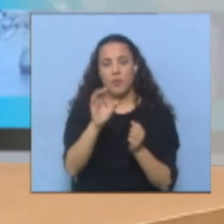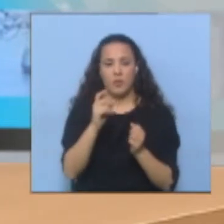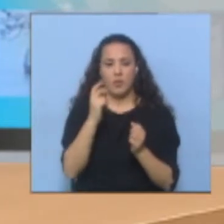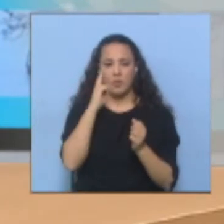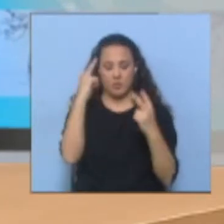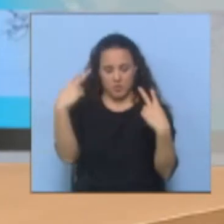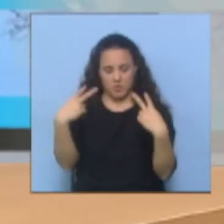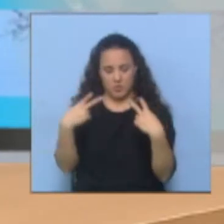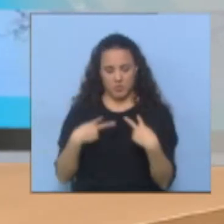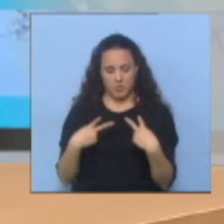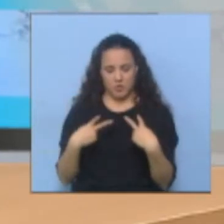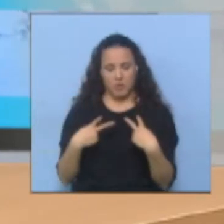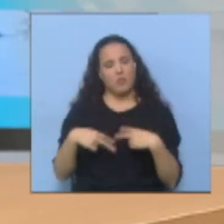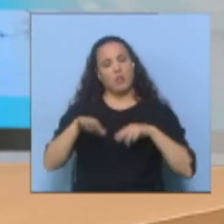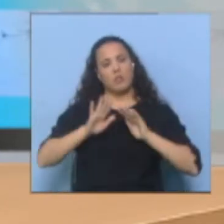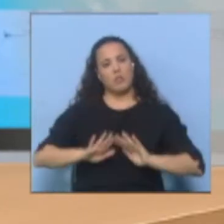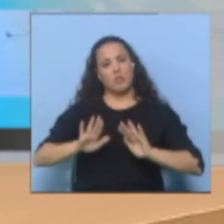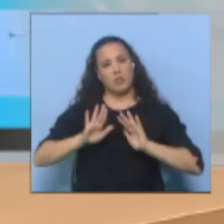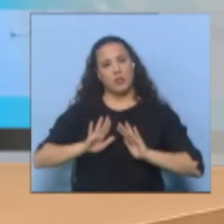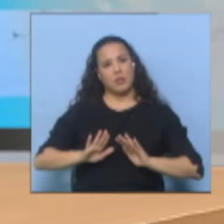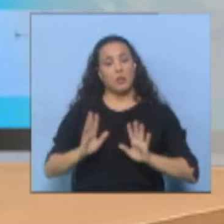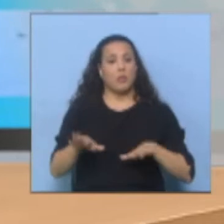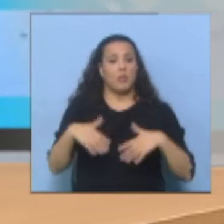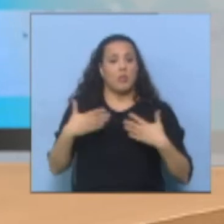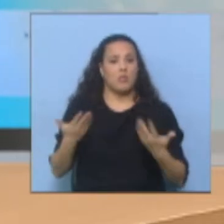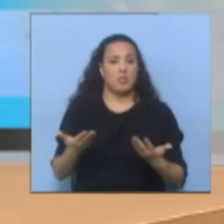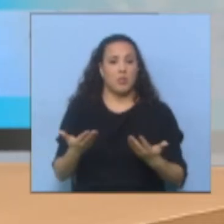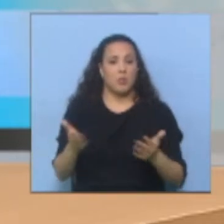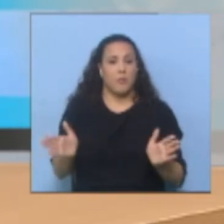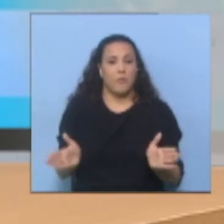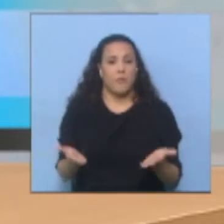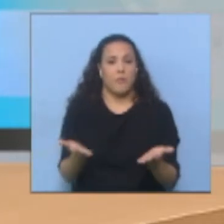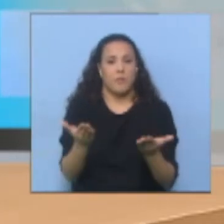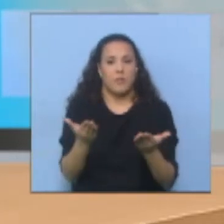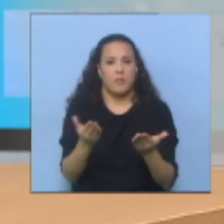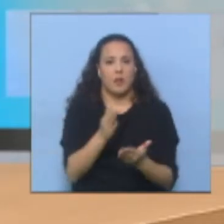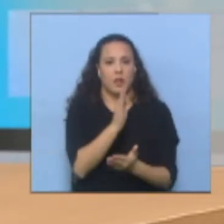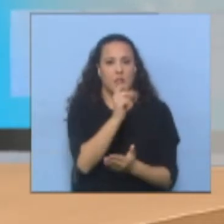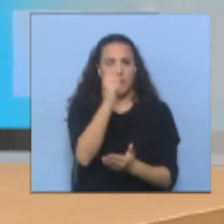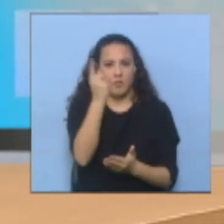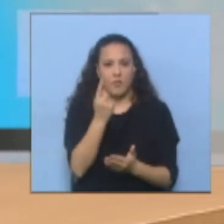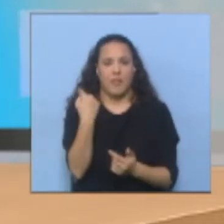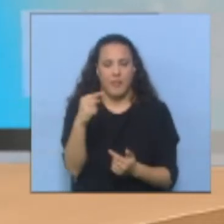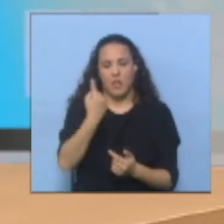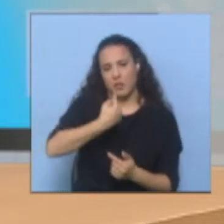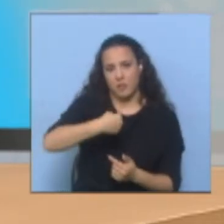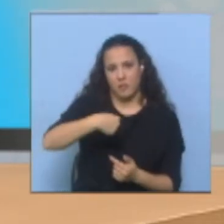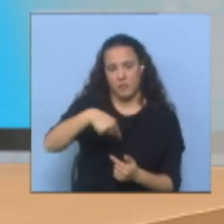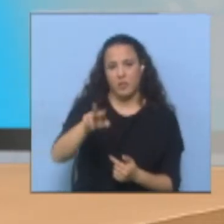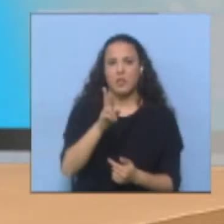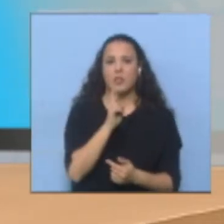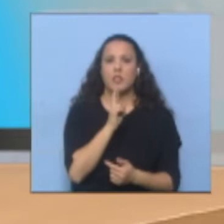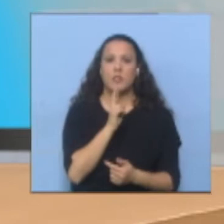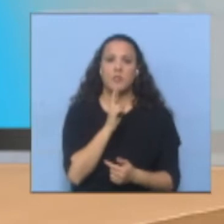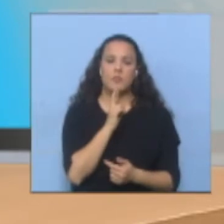paz, tranquilidade, ou numa motivação que tem por base a fé, a crença já existente. E, portanto, o Fátima é